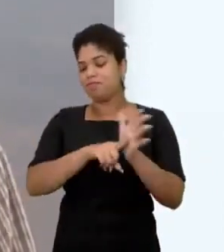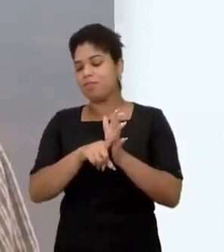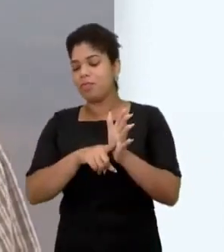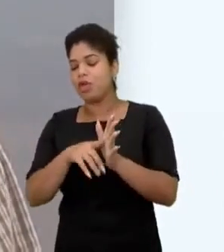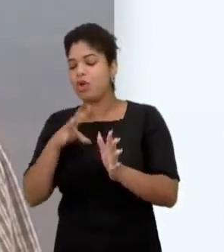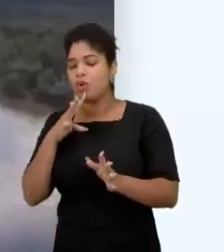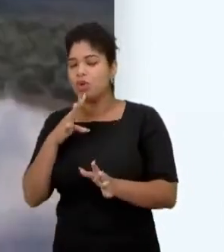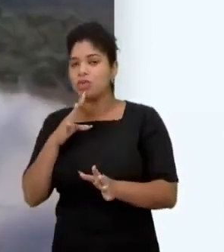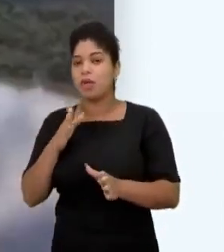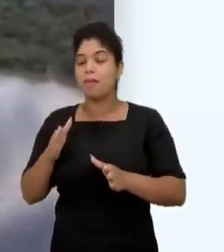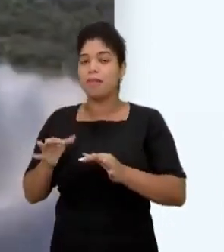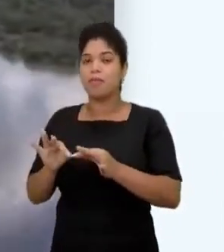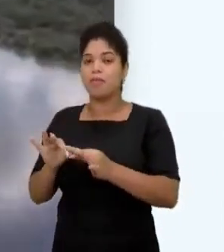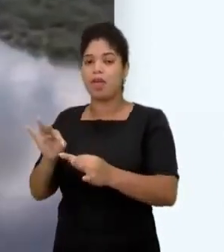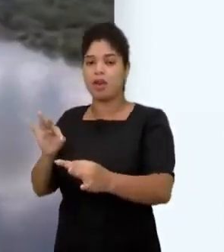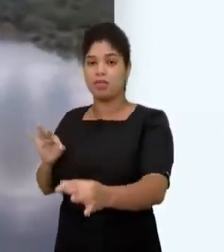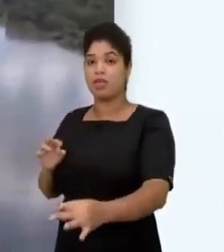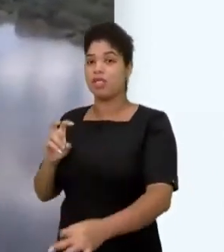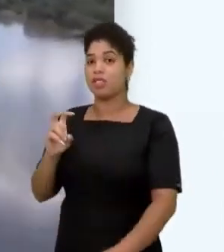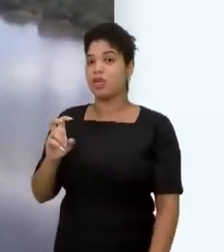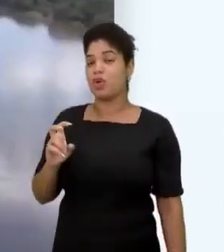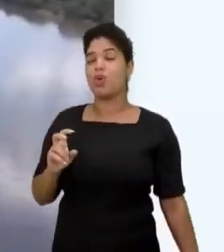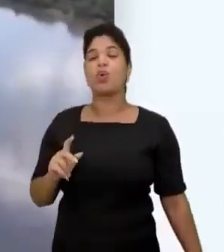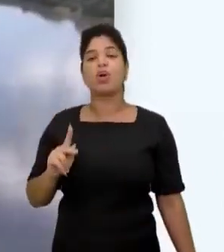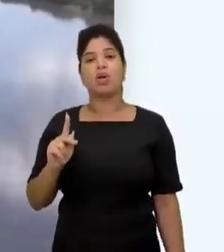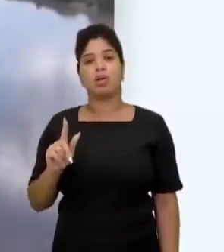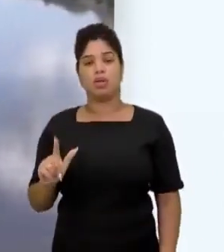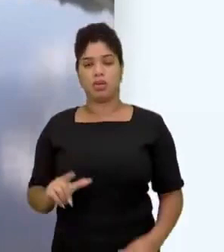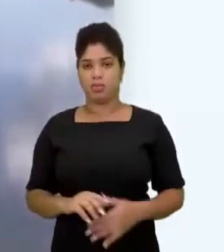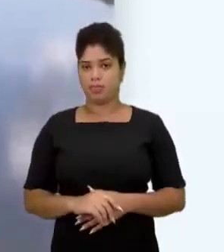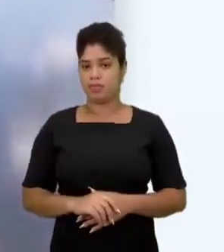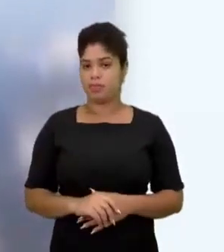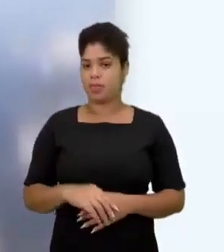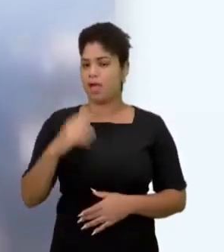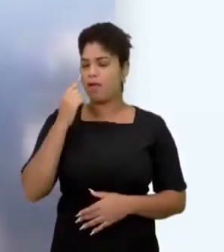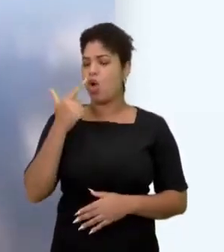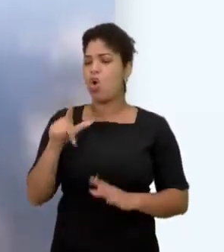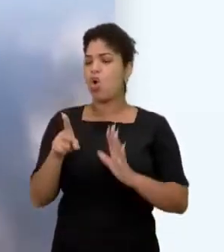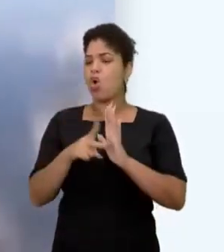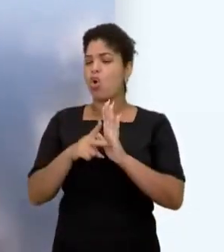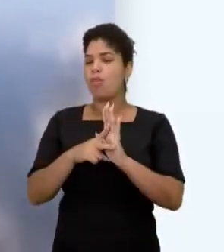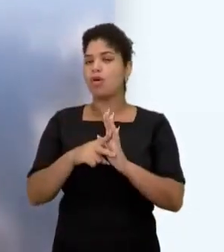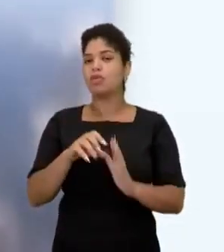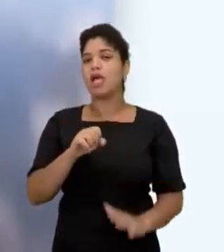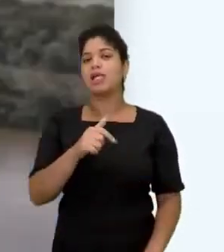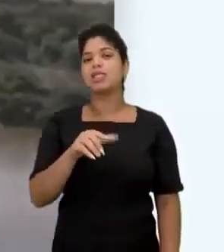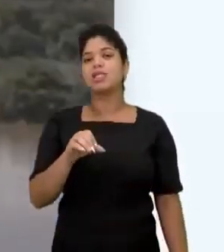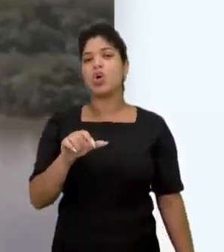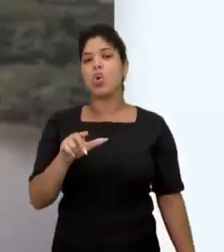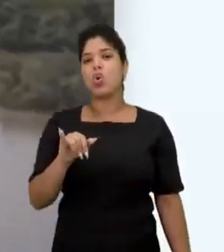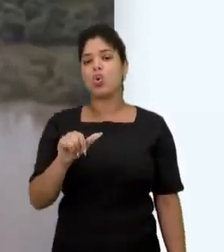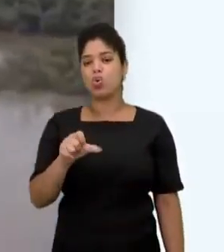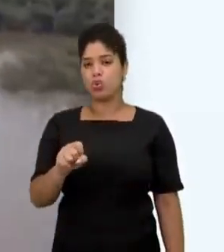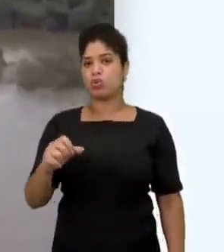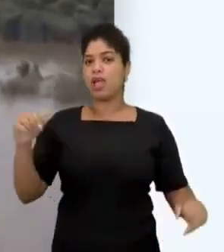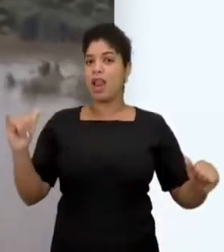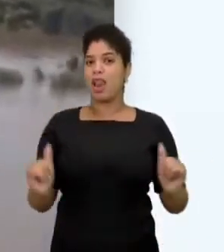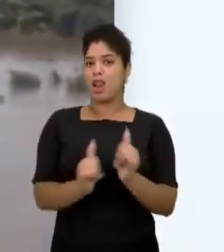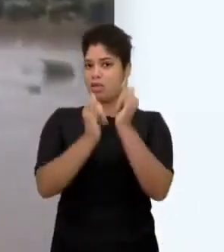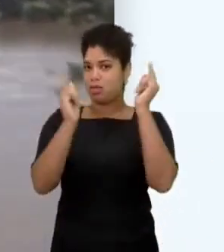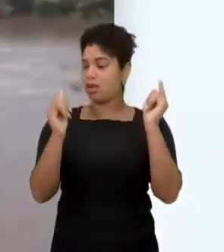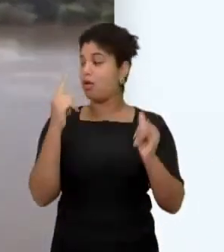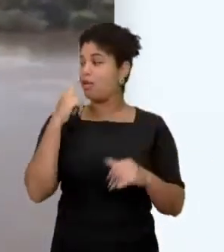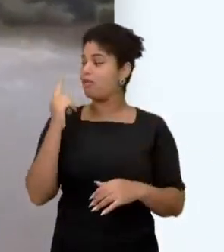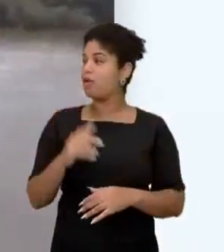desses 5 quilômetros. Um dos empreendimentos a serem construídos é a hidrelétrica São Luís do Tapajós, que vai ter capacidade de